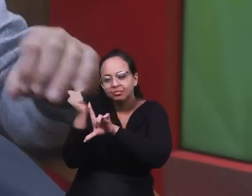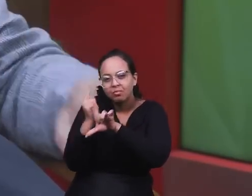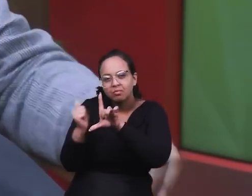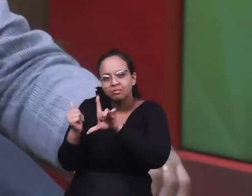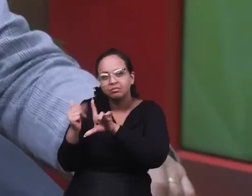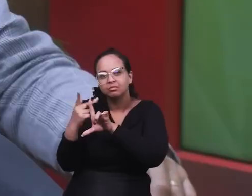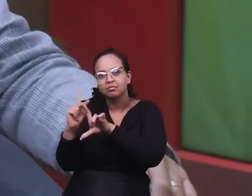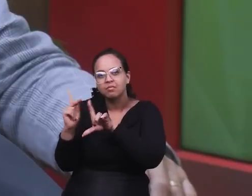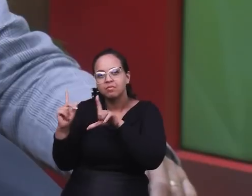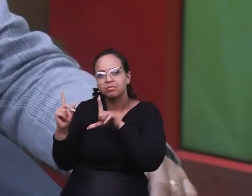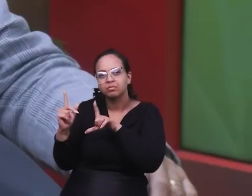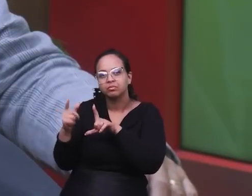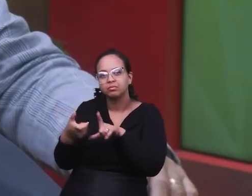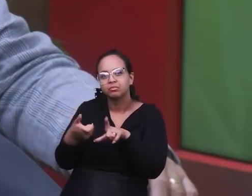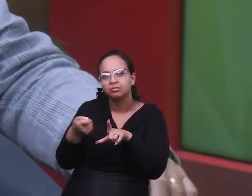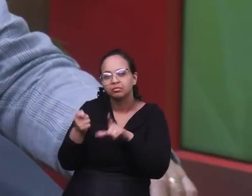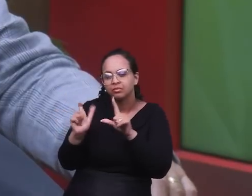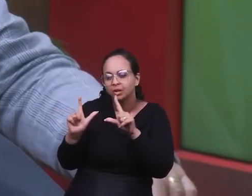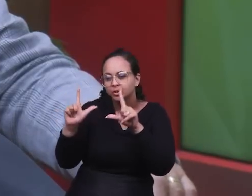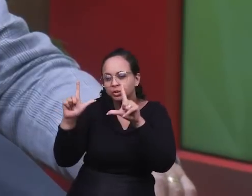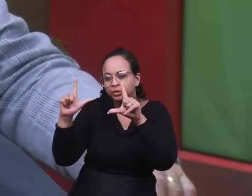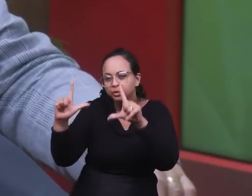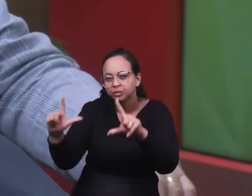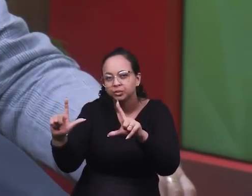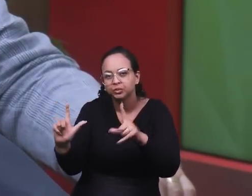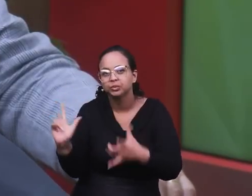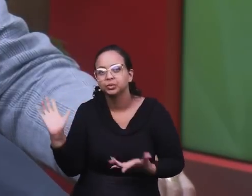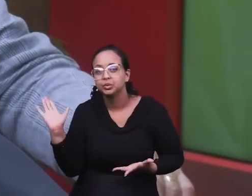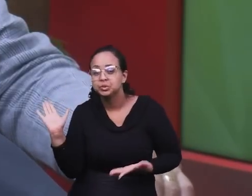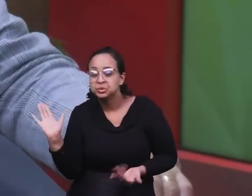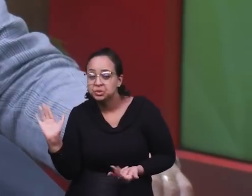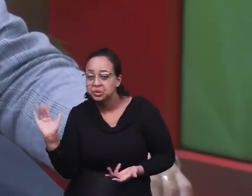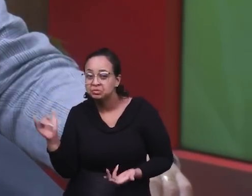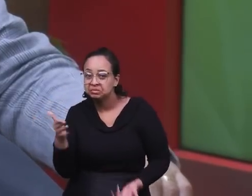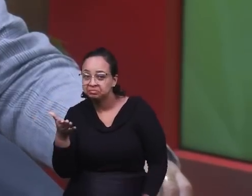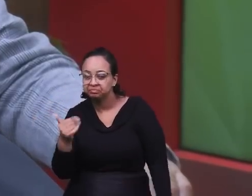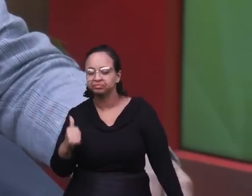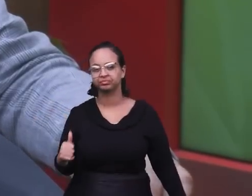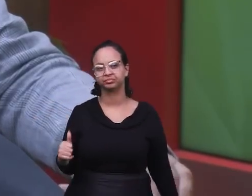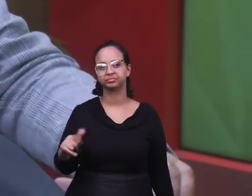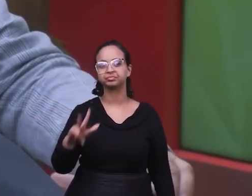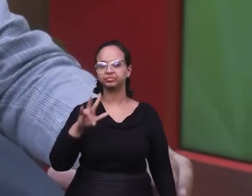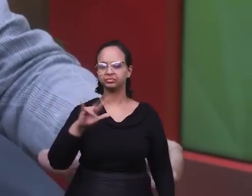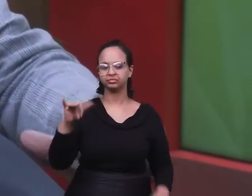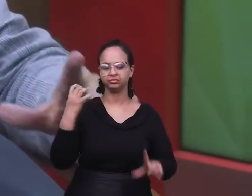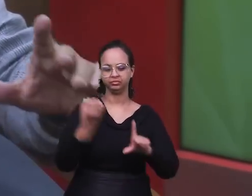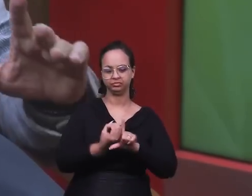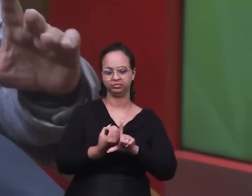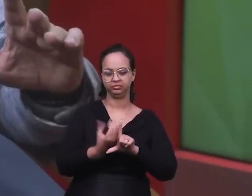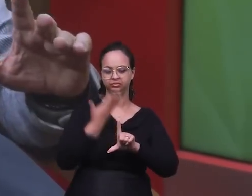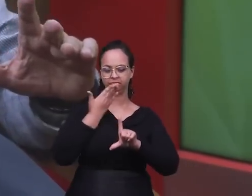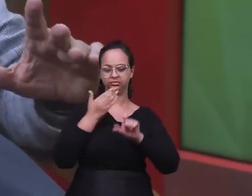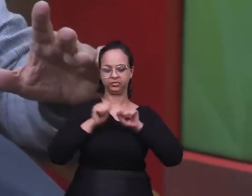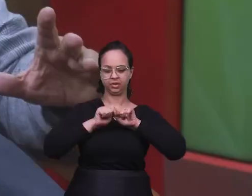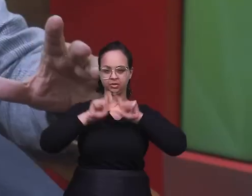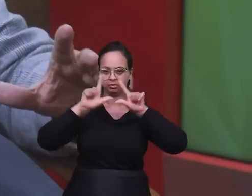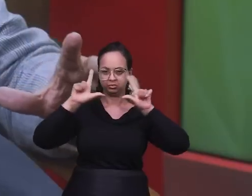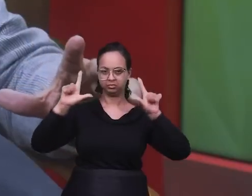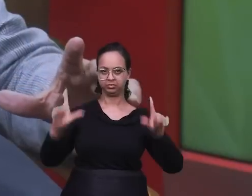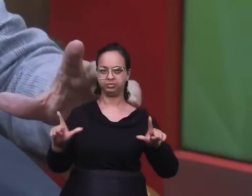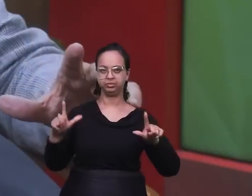Code e o senhor, a senhora, o jovem será